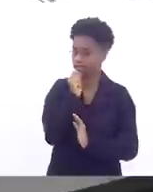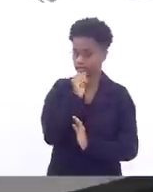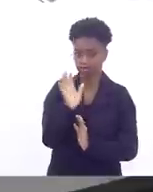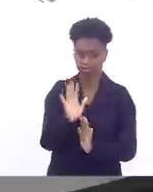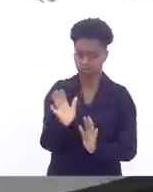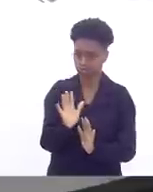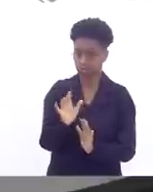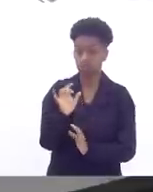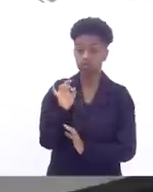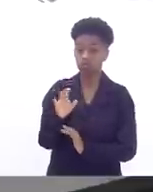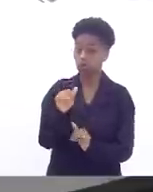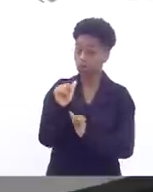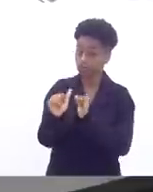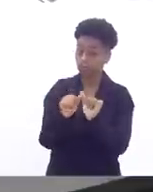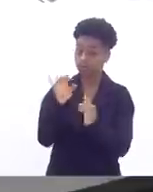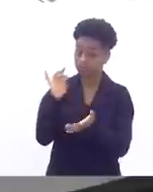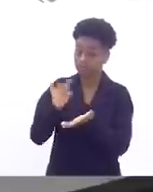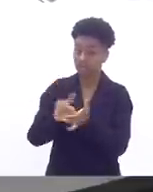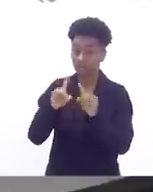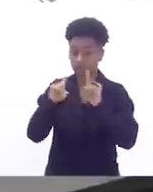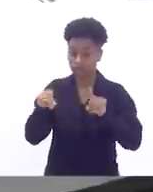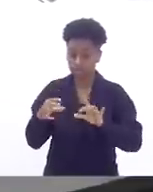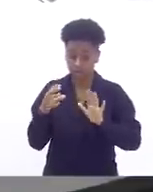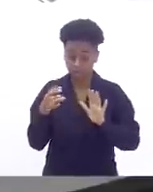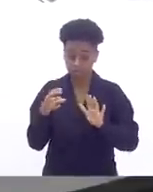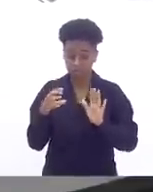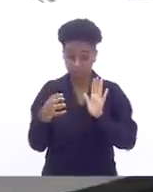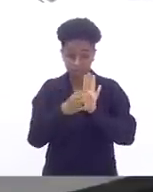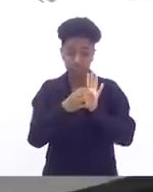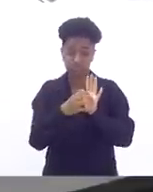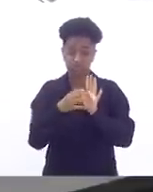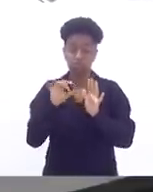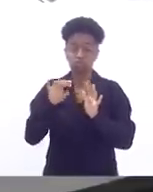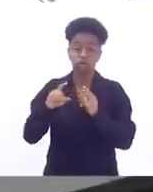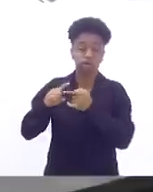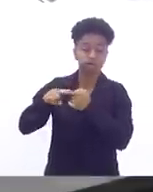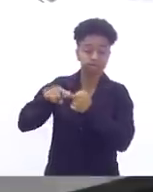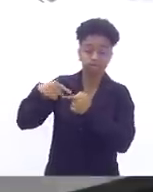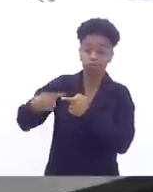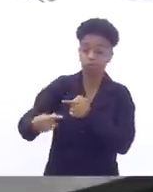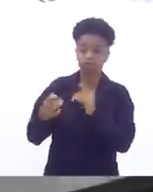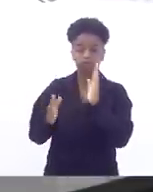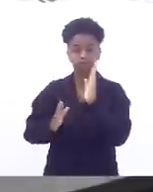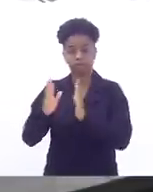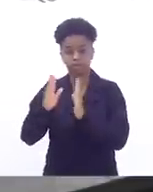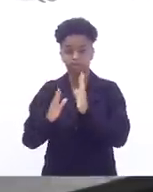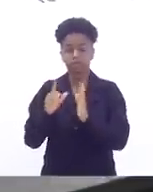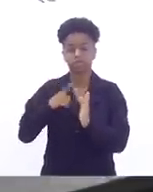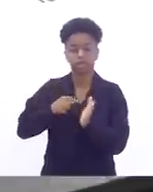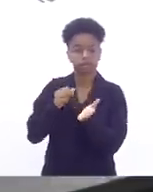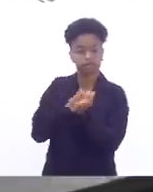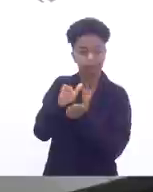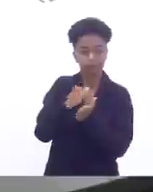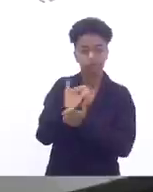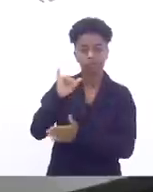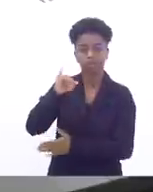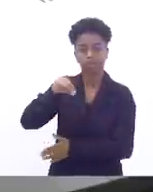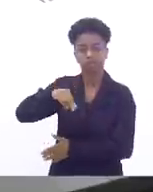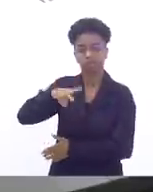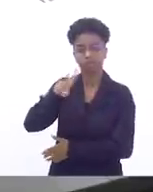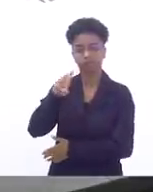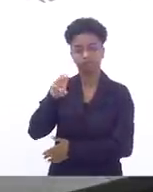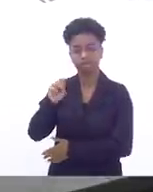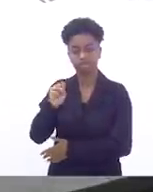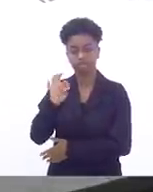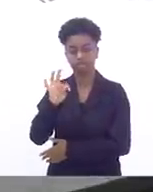ele se torna efetivo quando né do seu termo de investidura na data da investidura e o que que